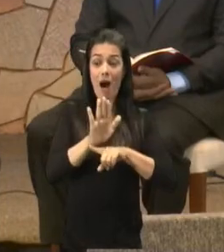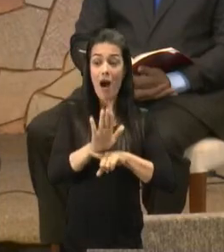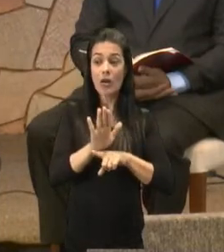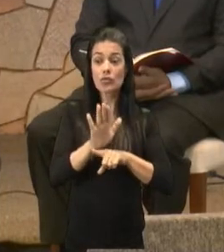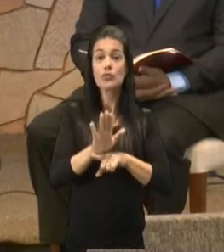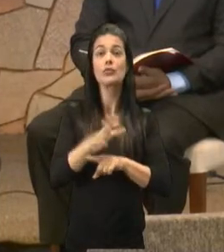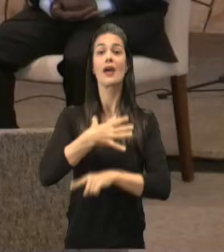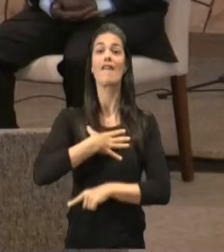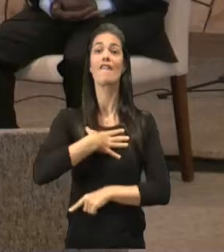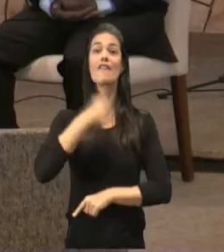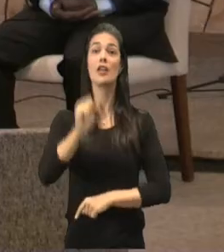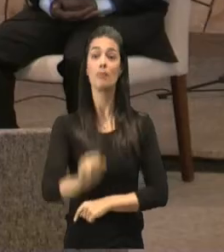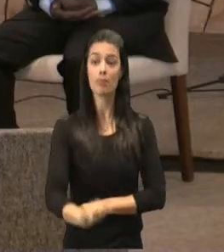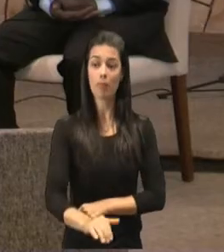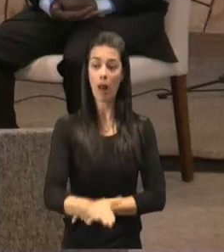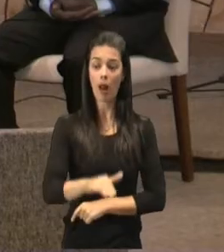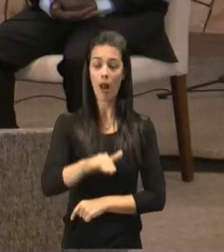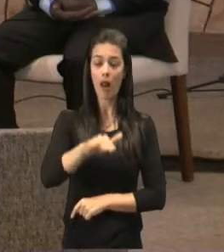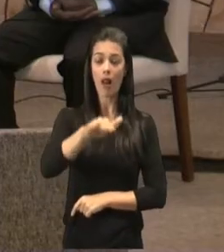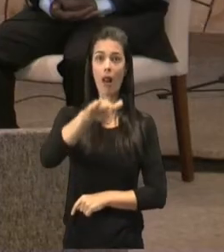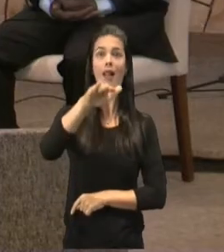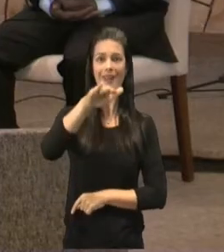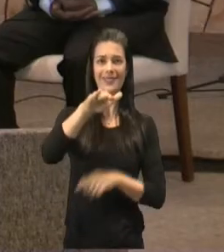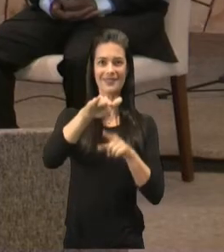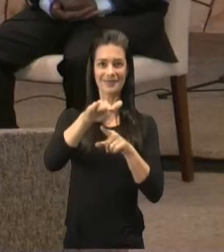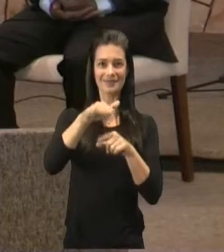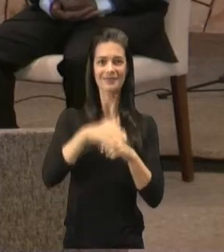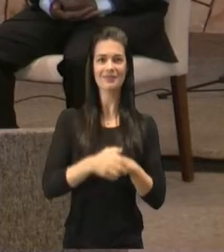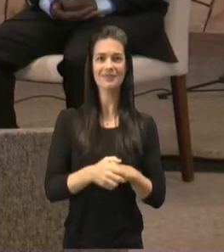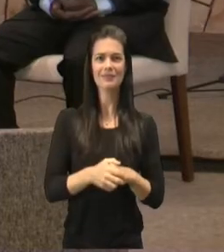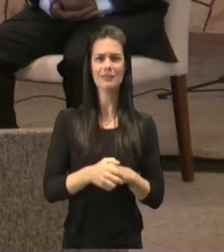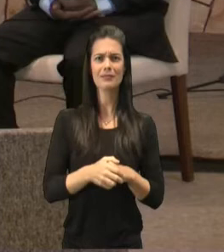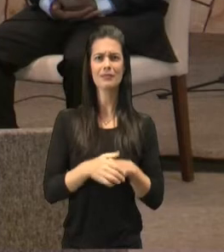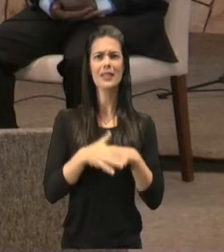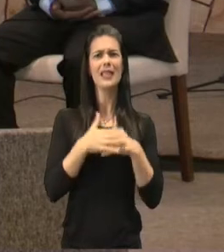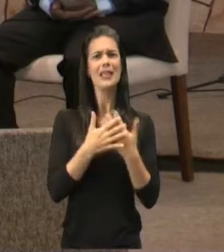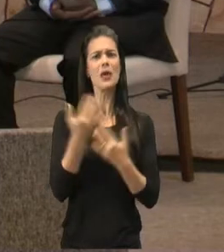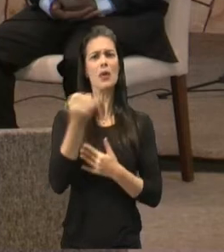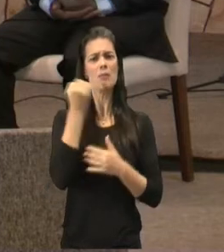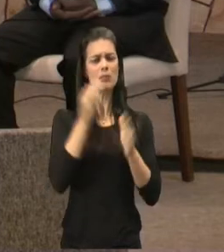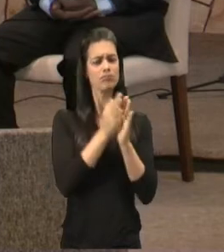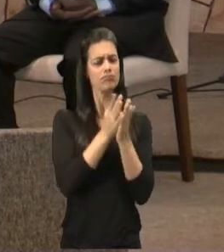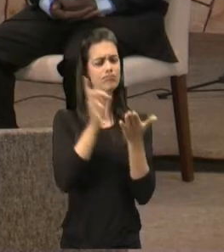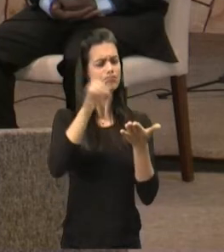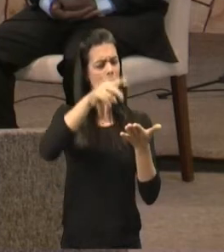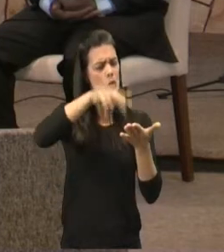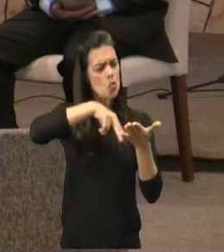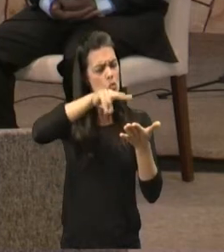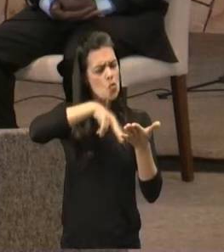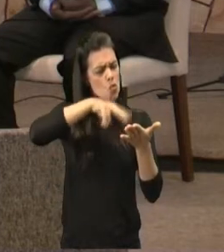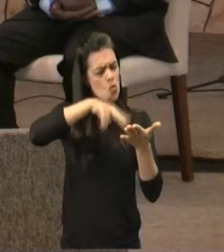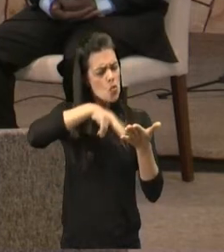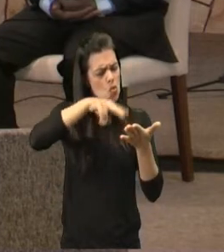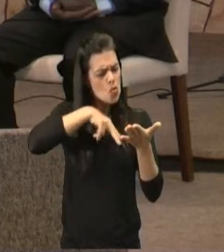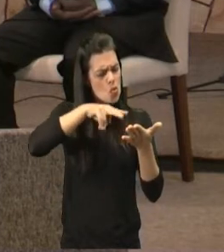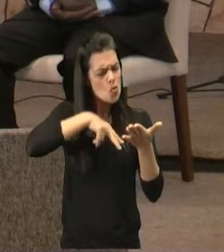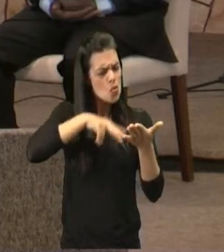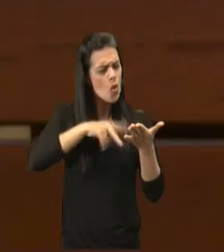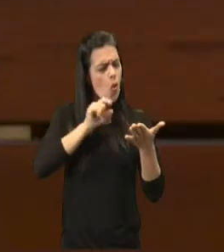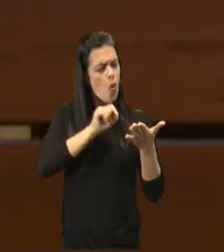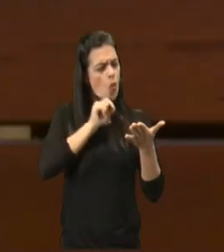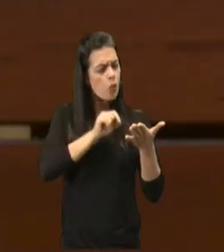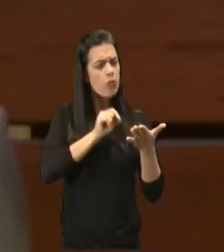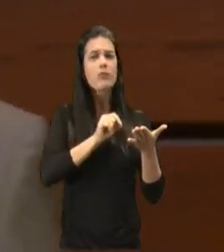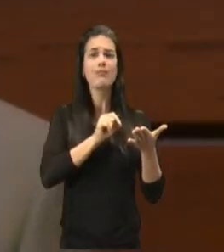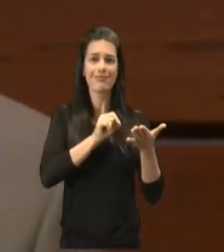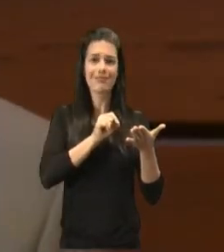nós pudéssemos pensar dentro da palavra do Senhor de uma maneira incisiva, de maneira contundente, porque